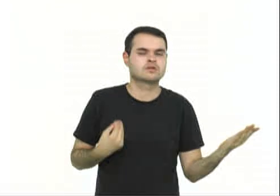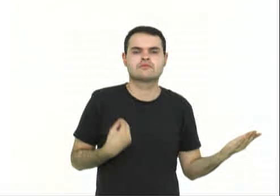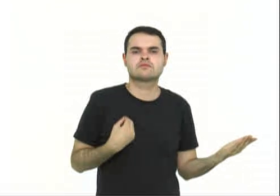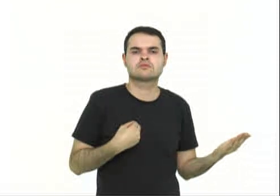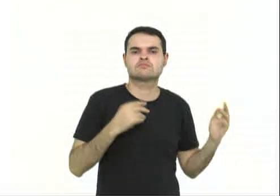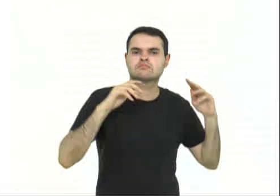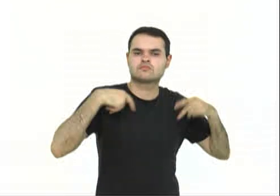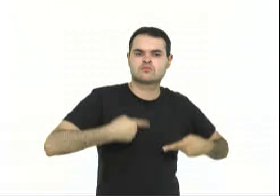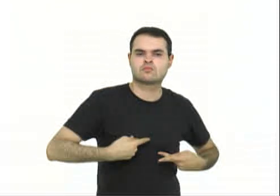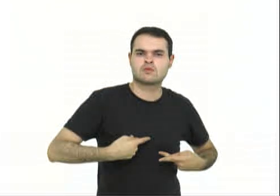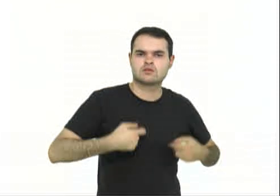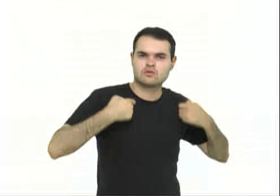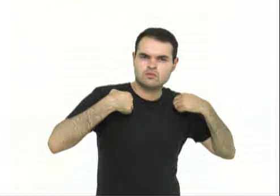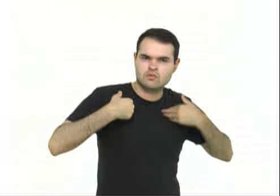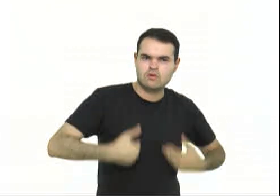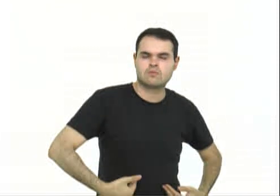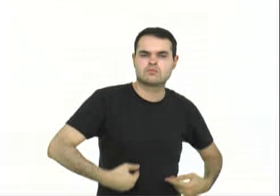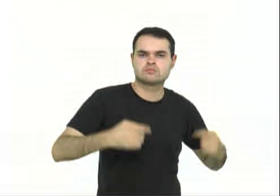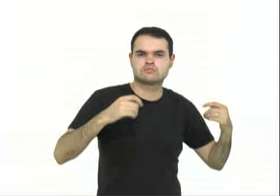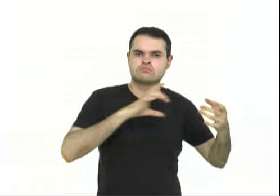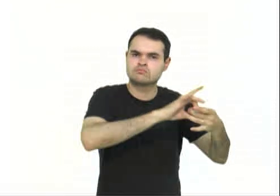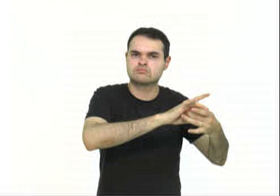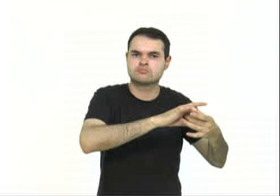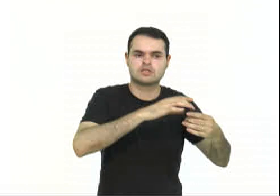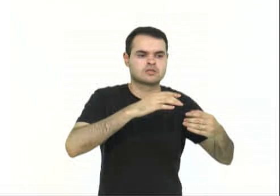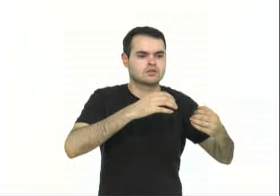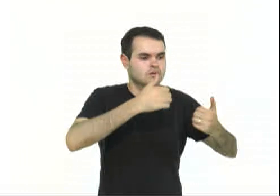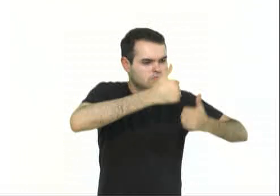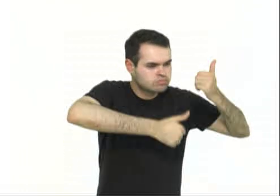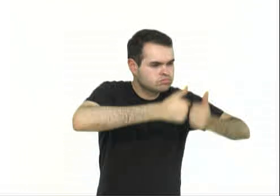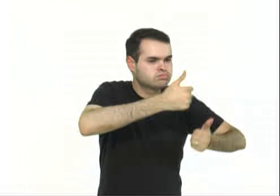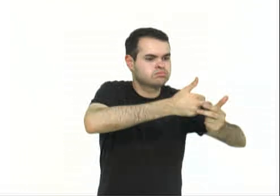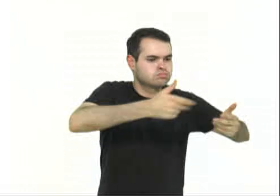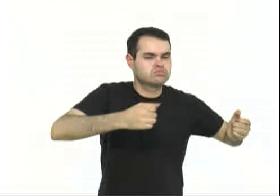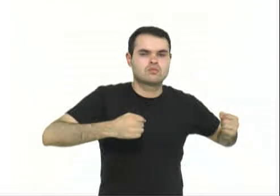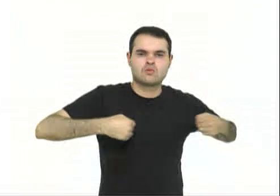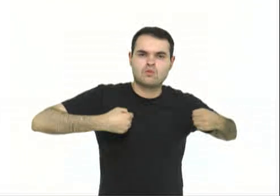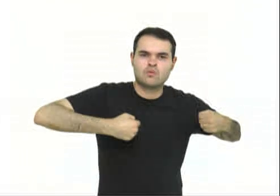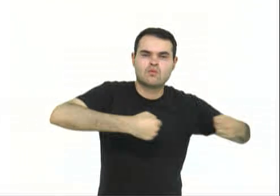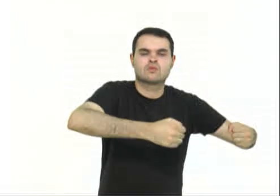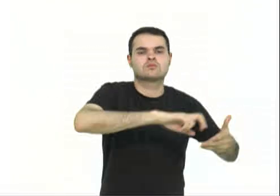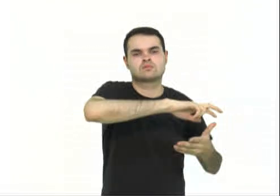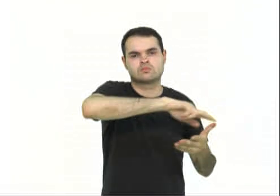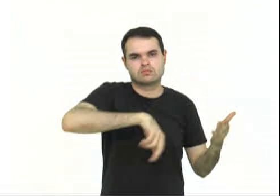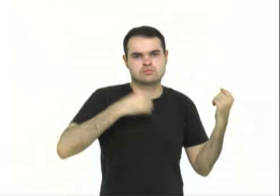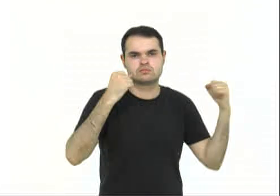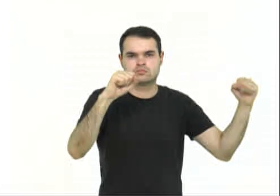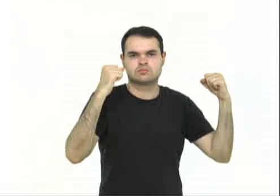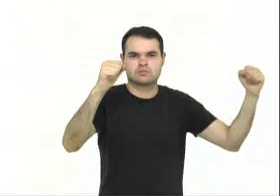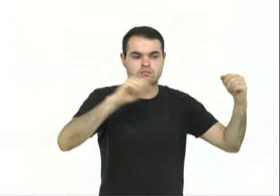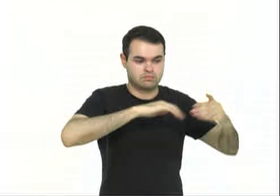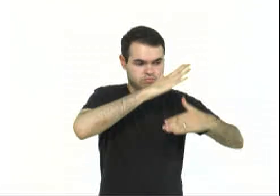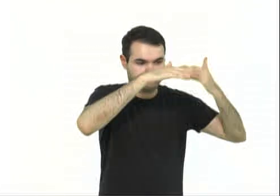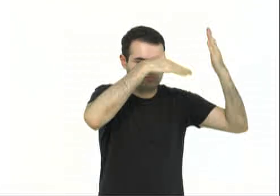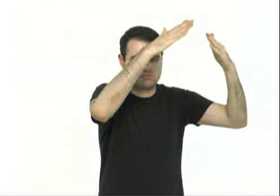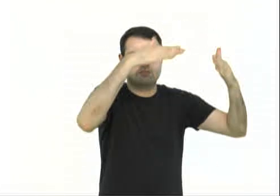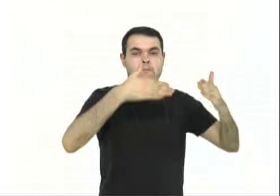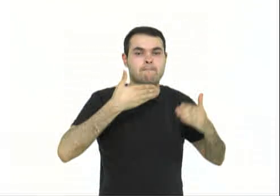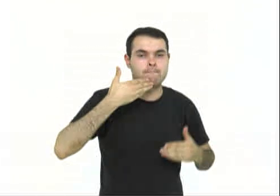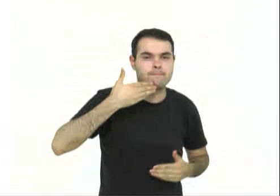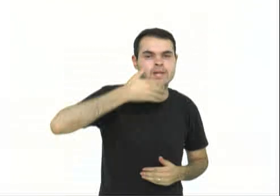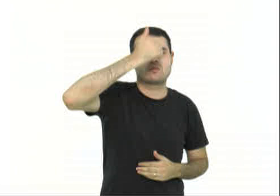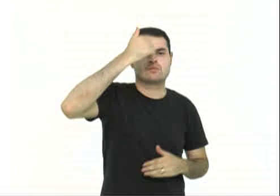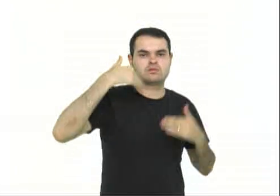nossas capacidades físicas. Quando praticamos esportes ou alguma outra atividade física, estamos desenvolvendo ou